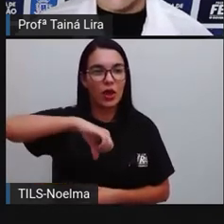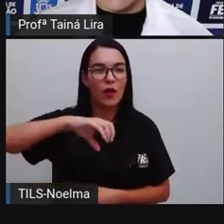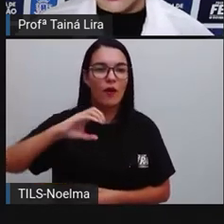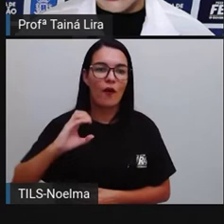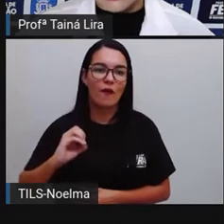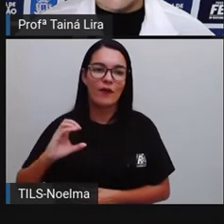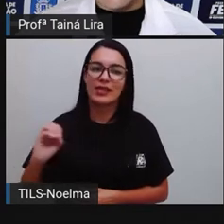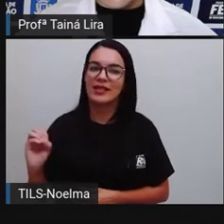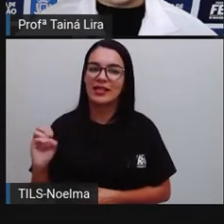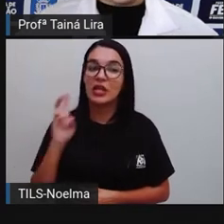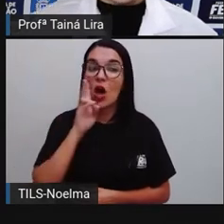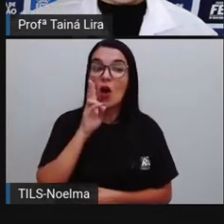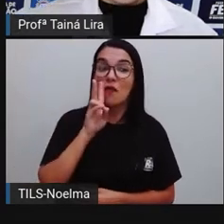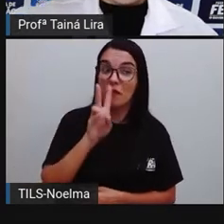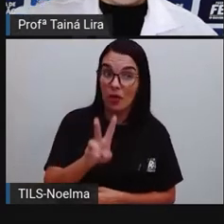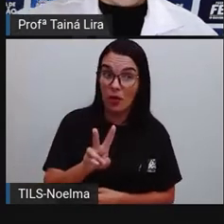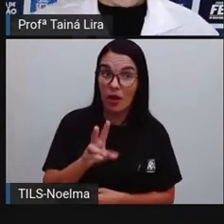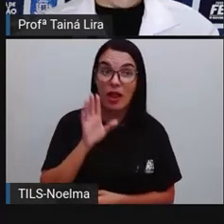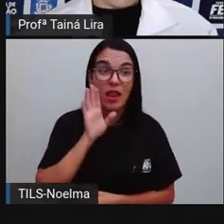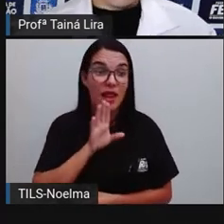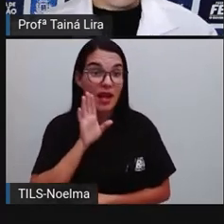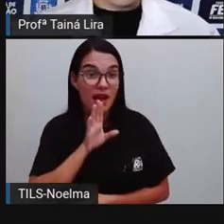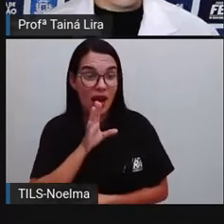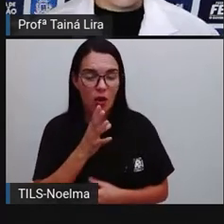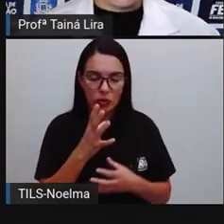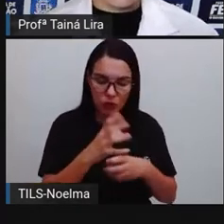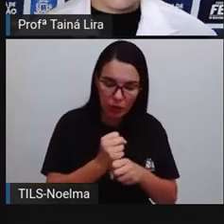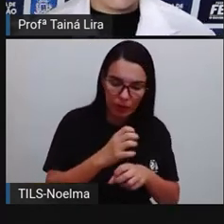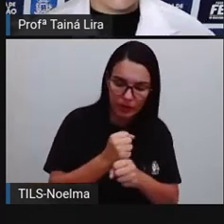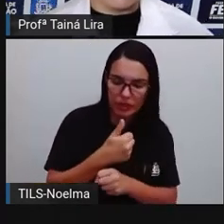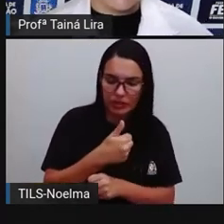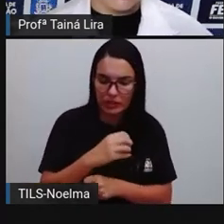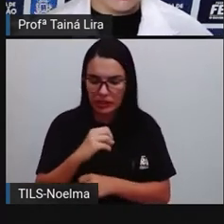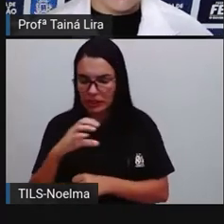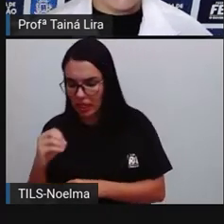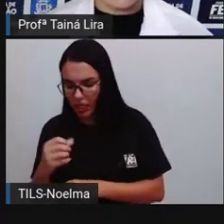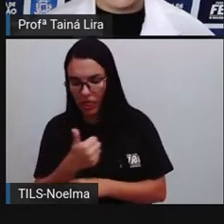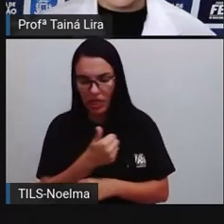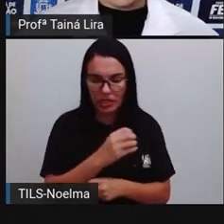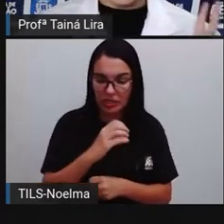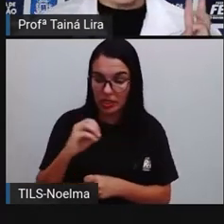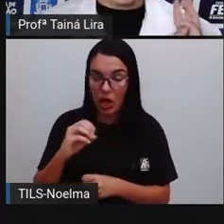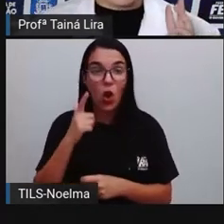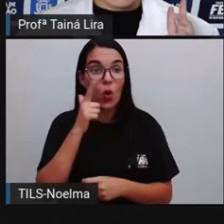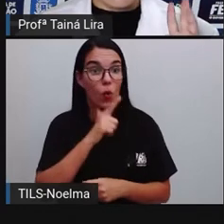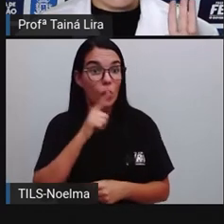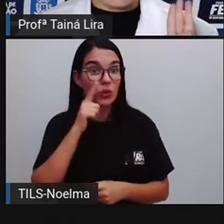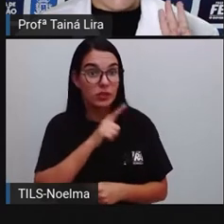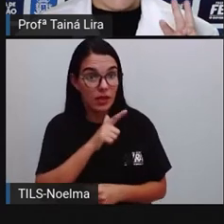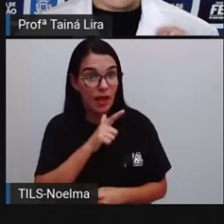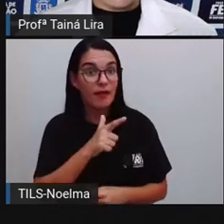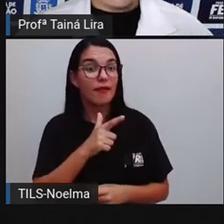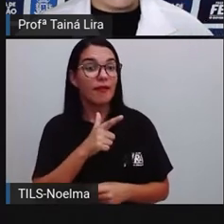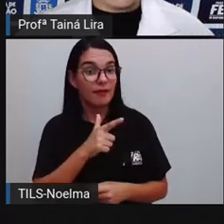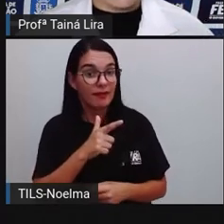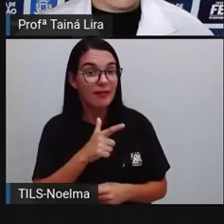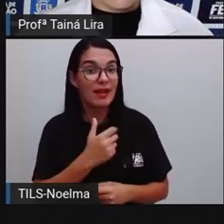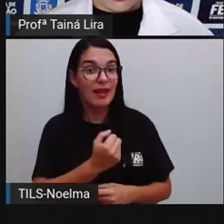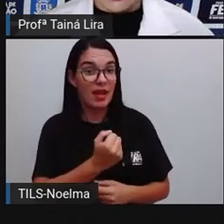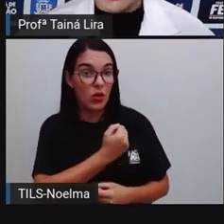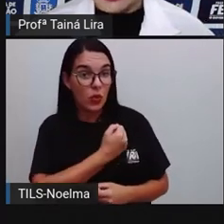900 Olha lá a gente contando de sem senha a gente consegue escrever números com 3